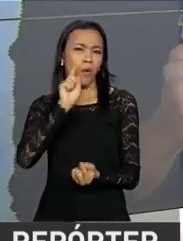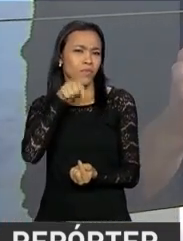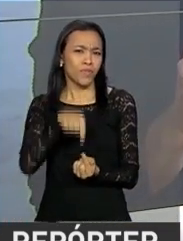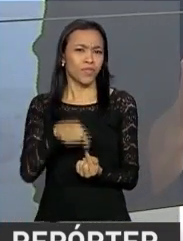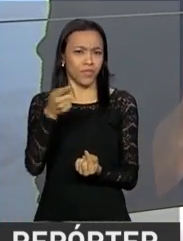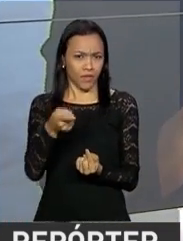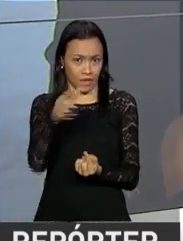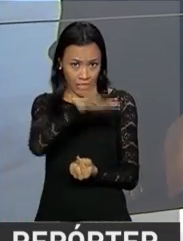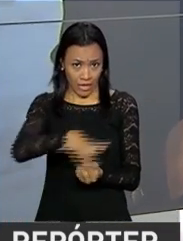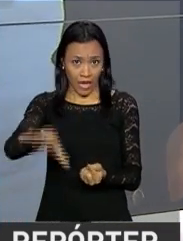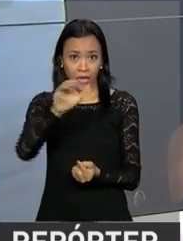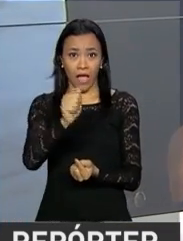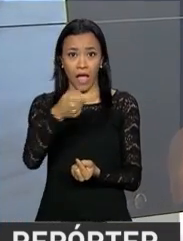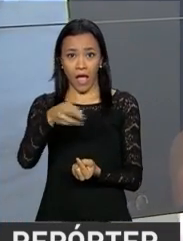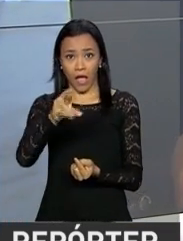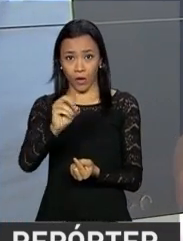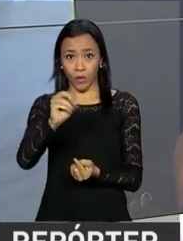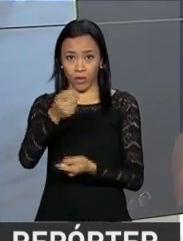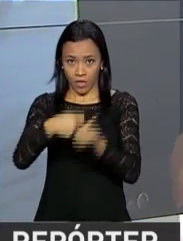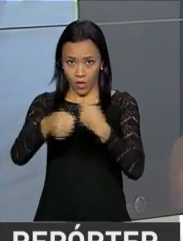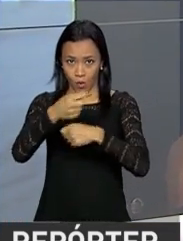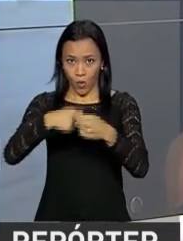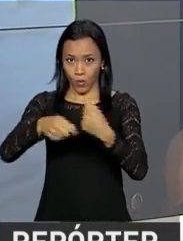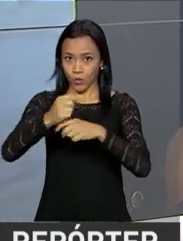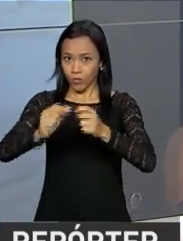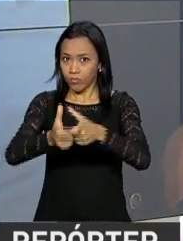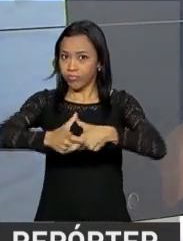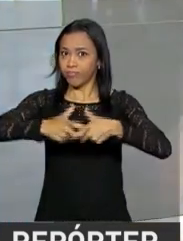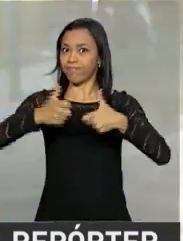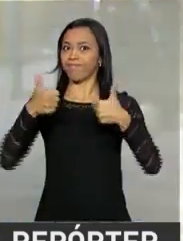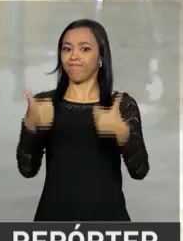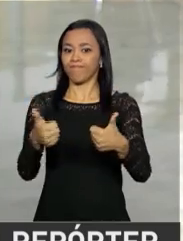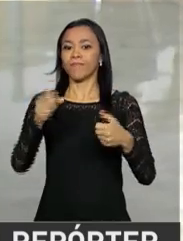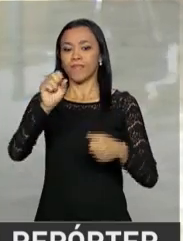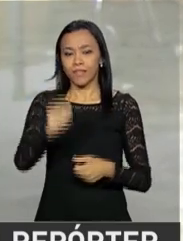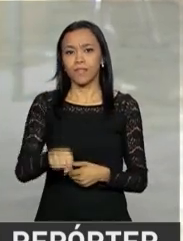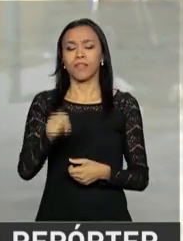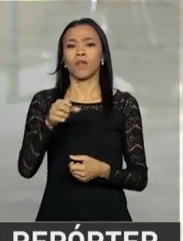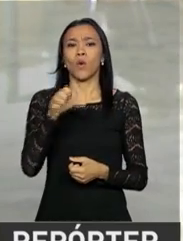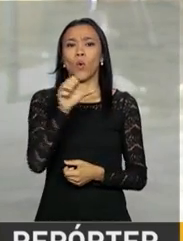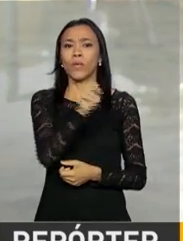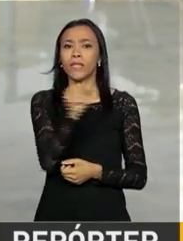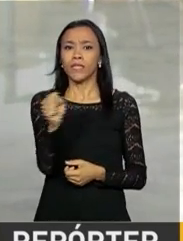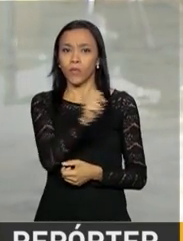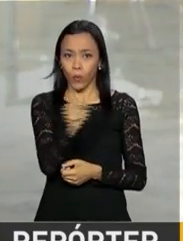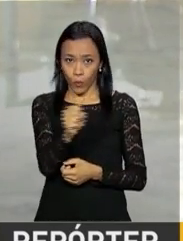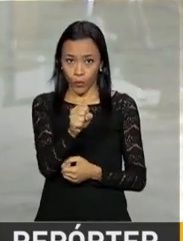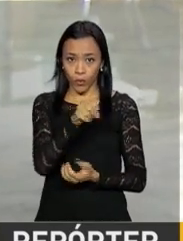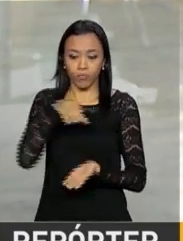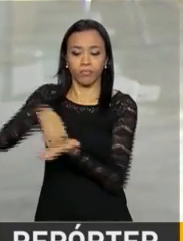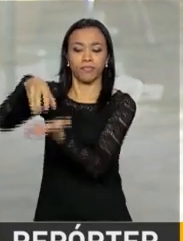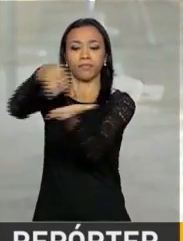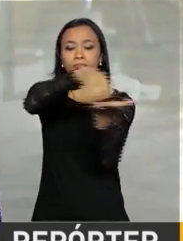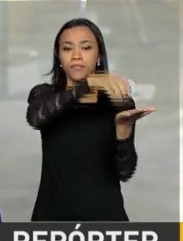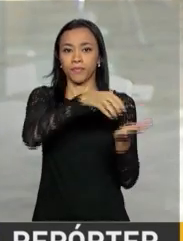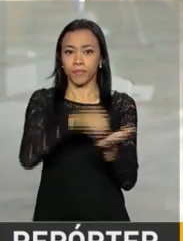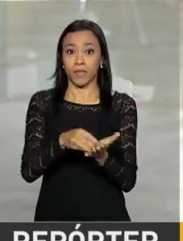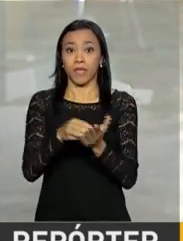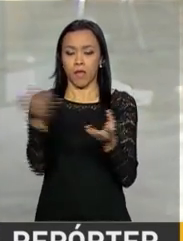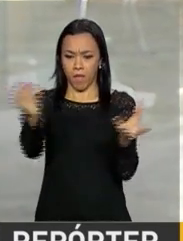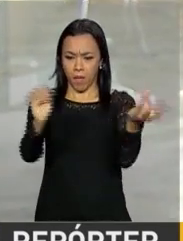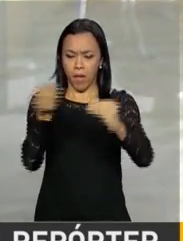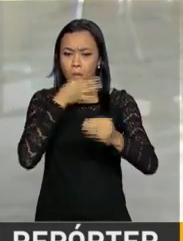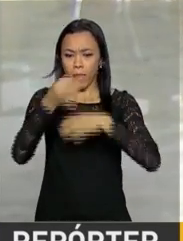o agronegócio mais competitivo, é isso? É isso mesmo, Renata. 88 entidades contribuíram para elaborar